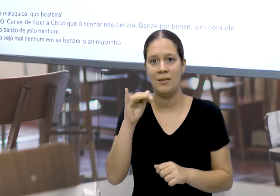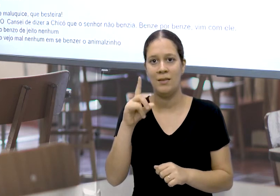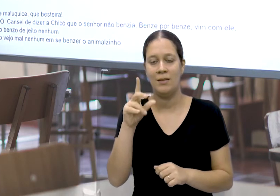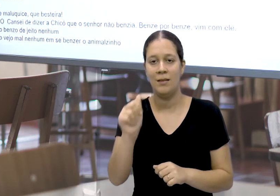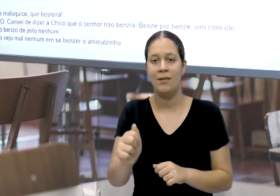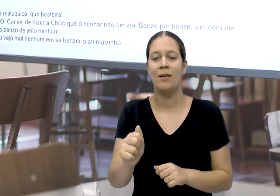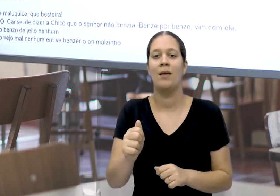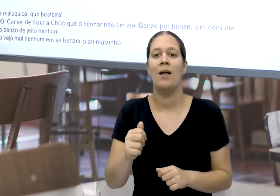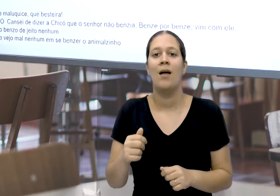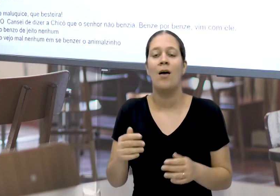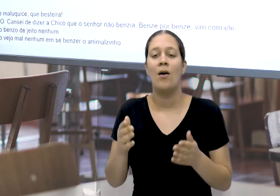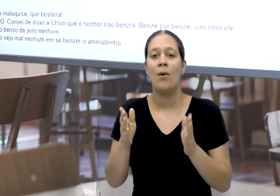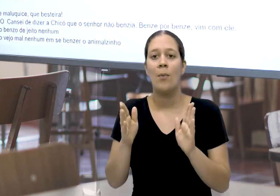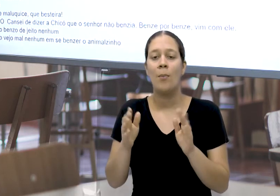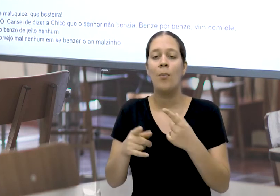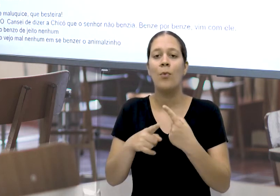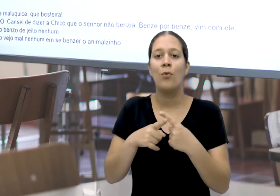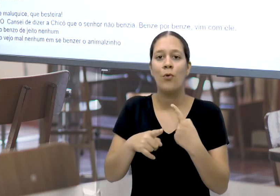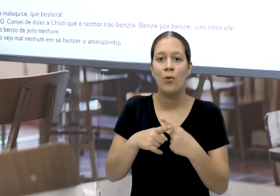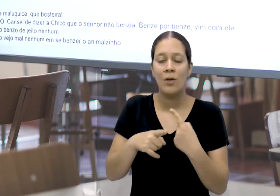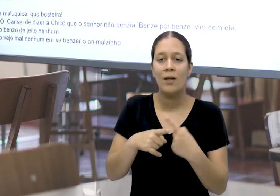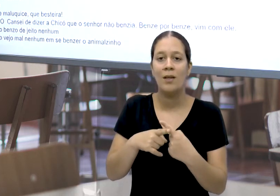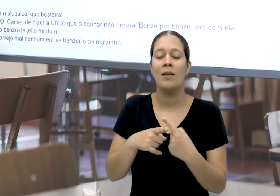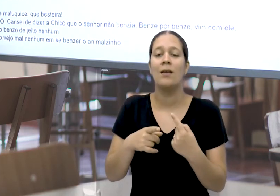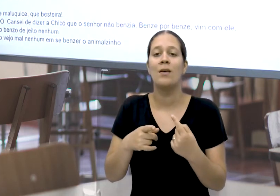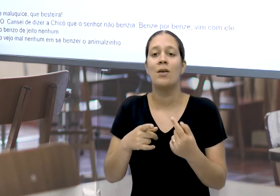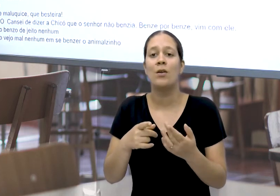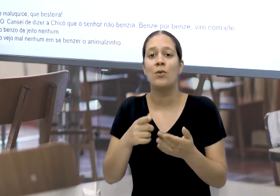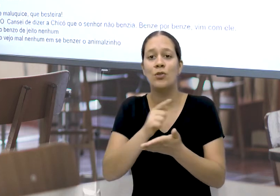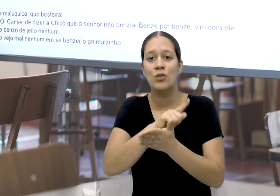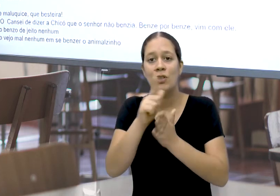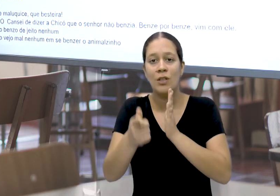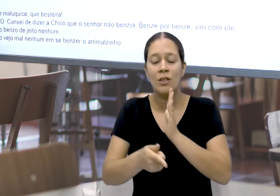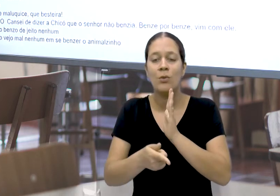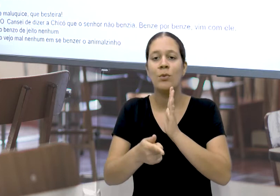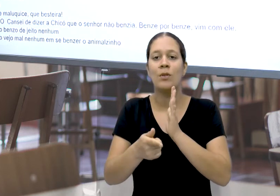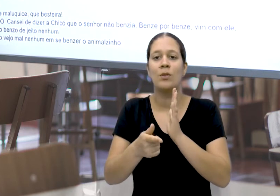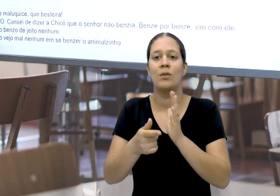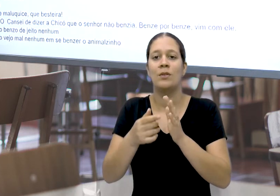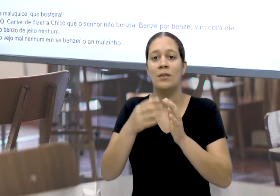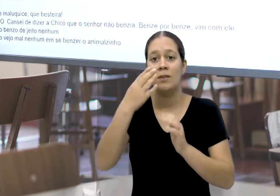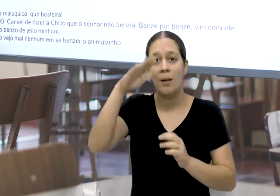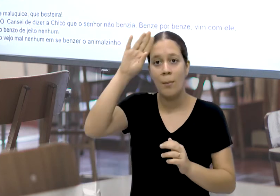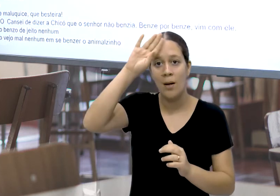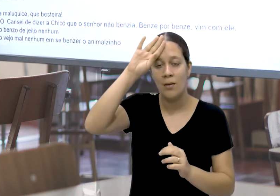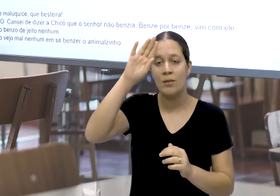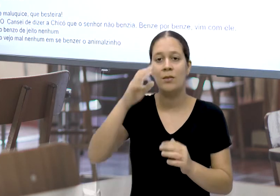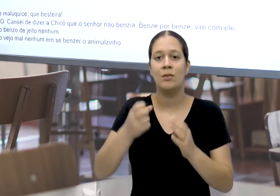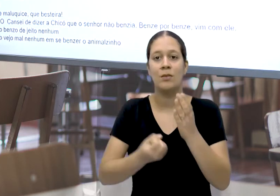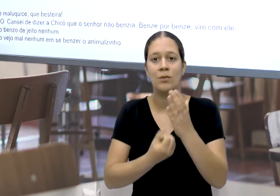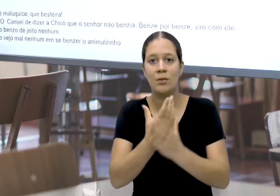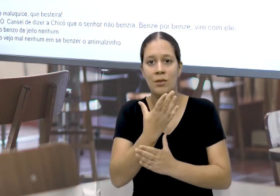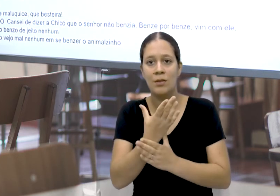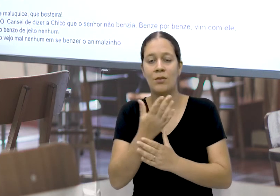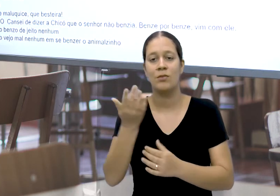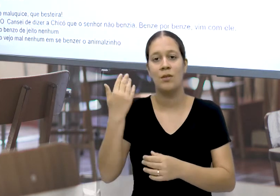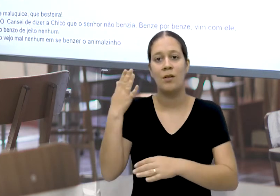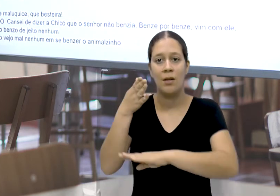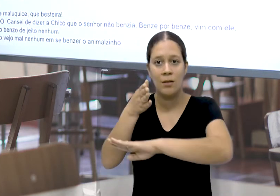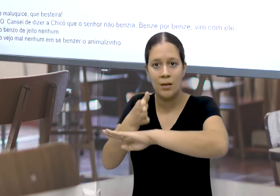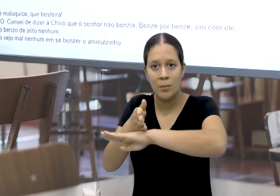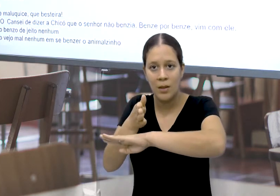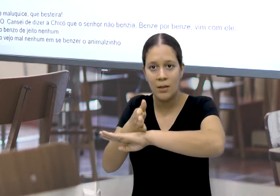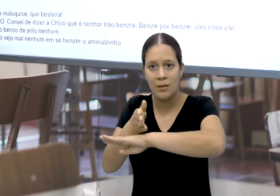alto e o que é uma farsa? Autos e farsas são os gêneros dramáticos que surgem lá na Idade